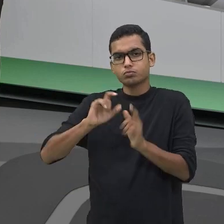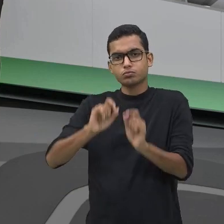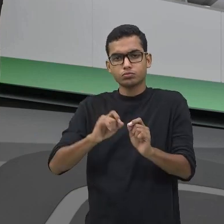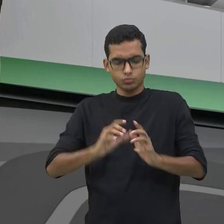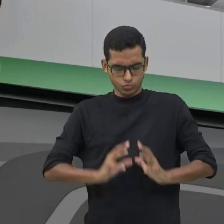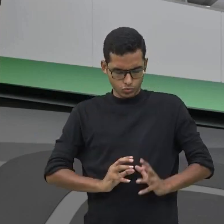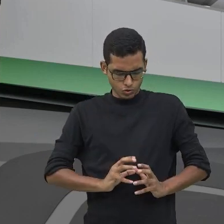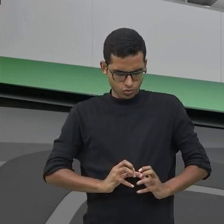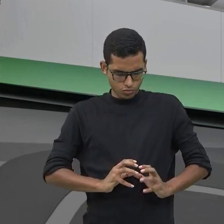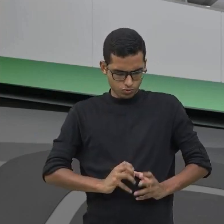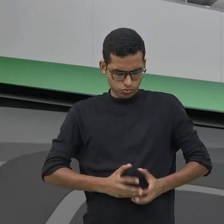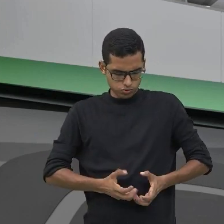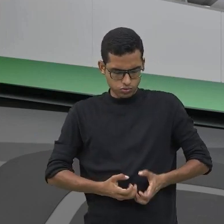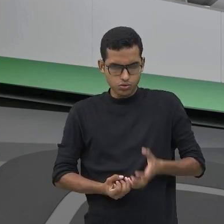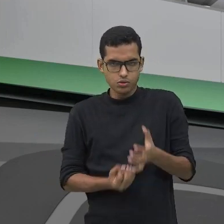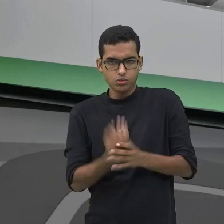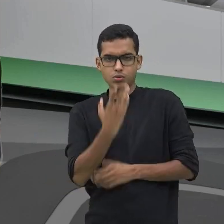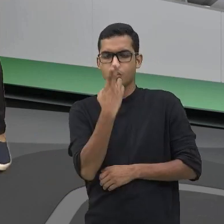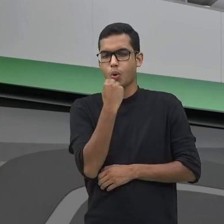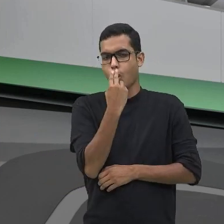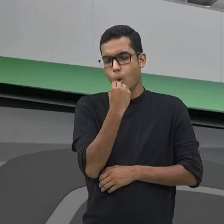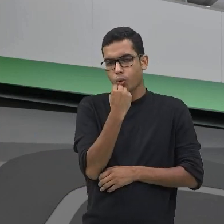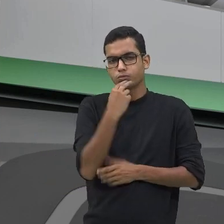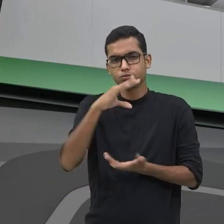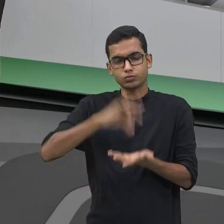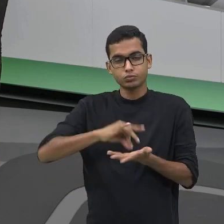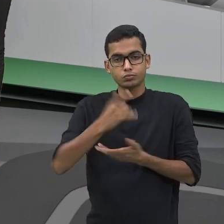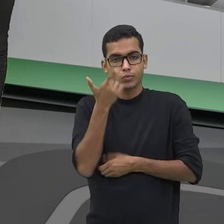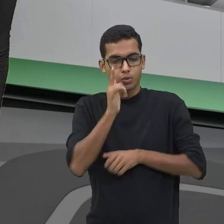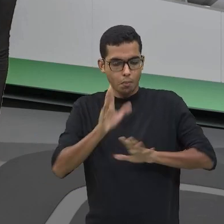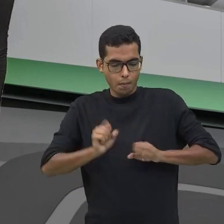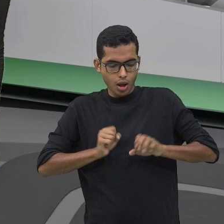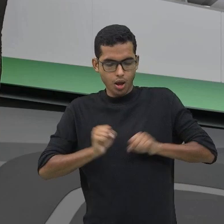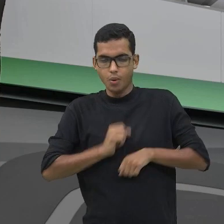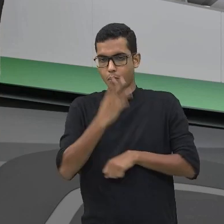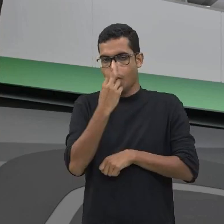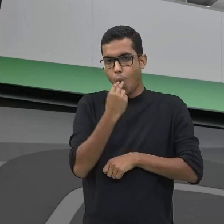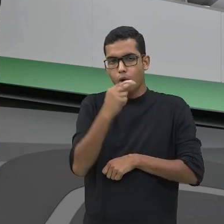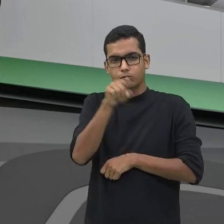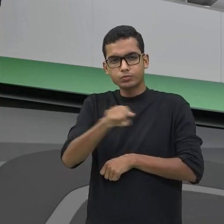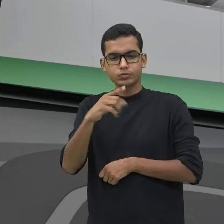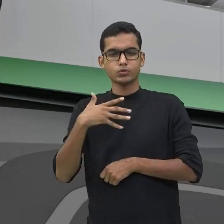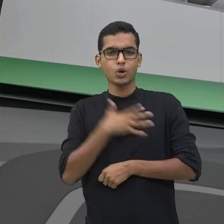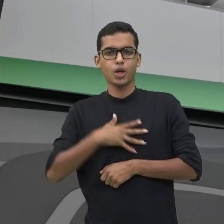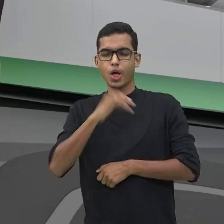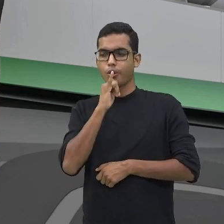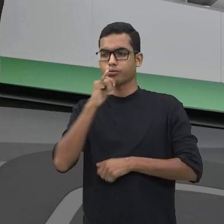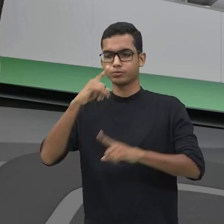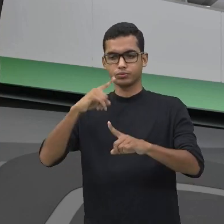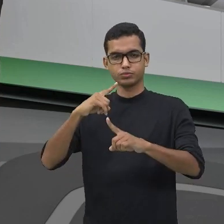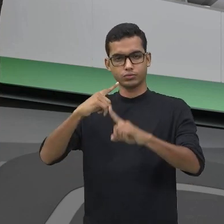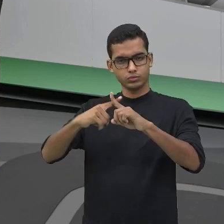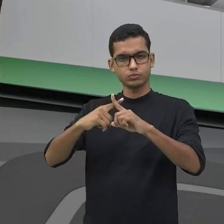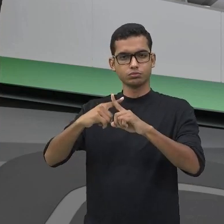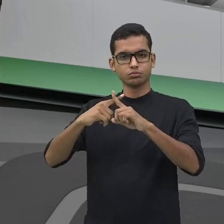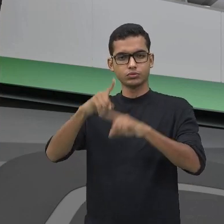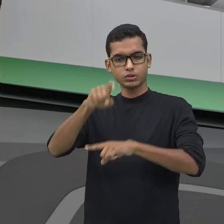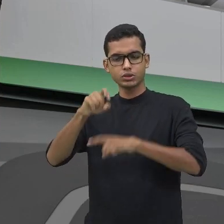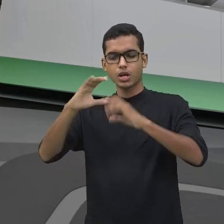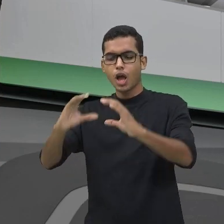digerir proteína. Então, por exemplo, você gosta muito de salada, né? Eu gosto muito de